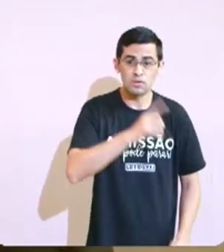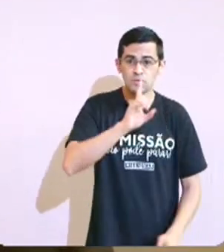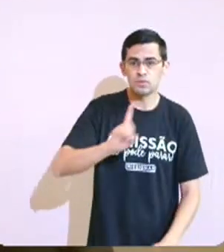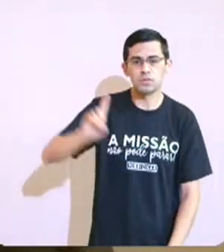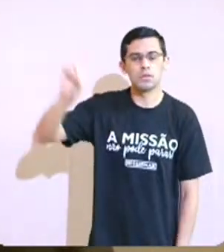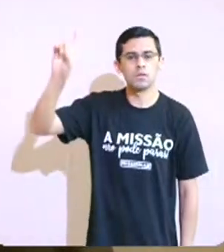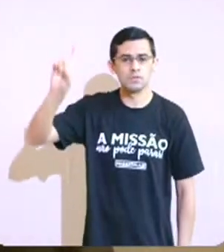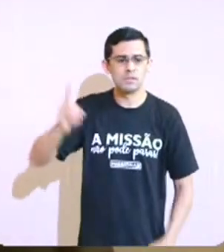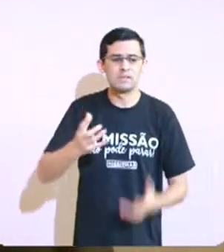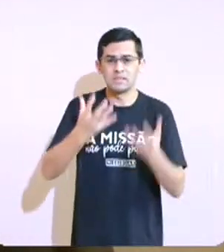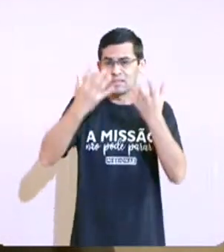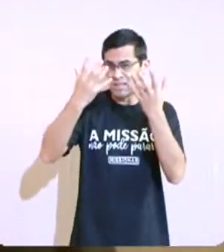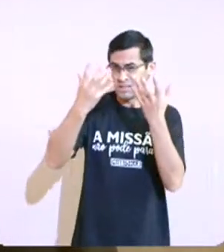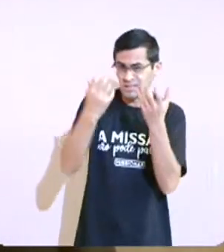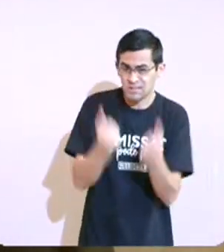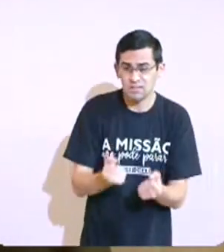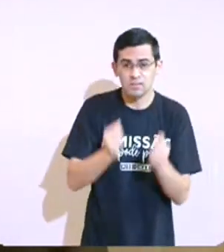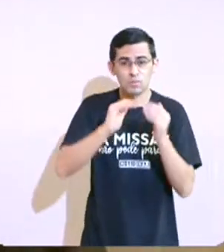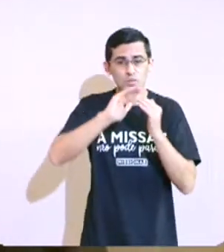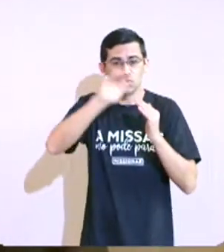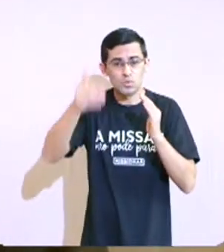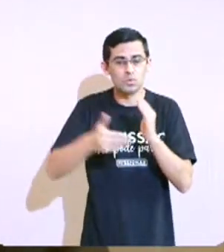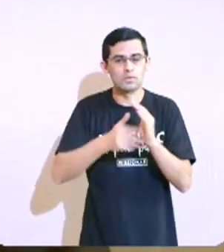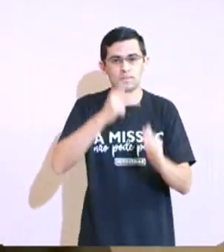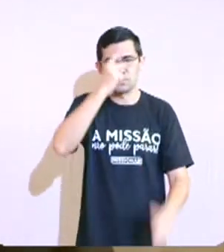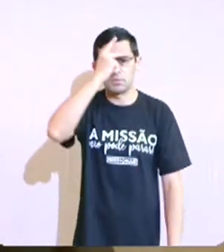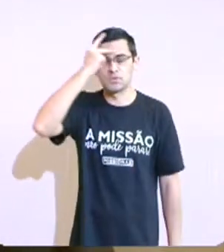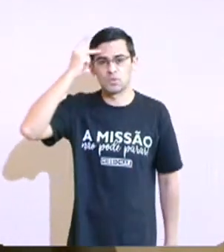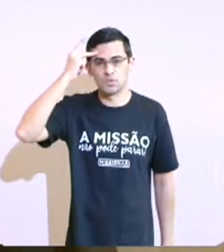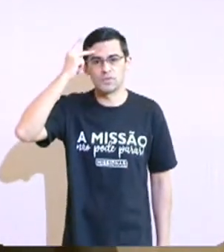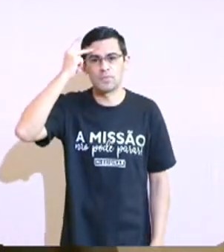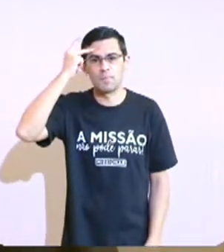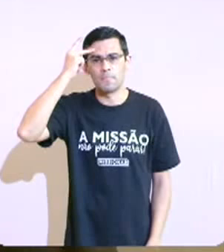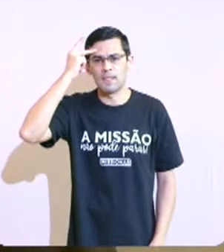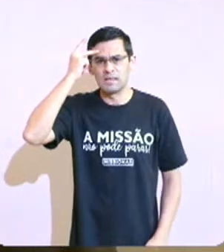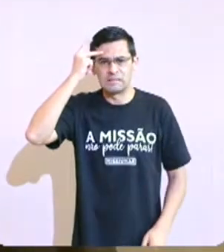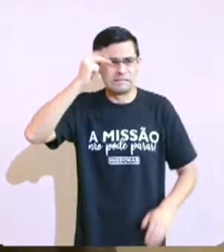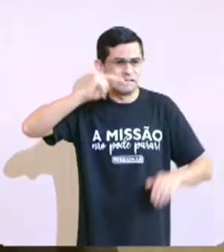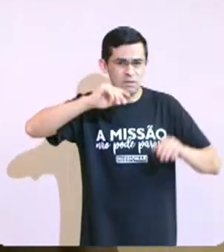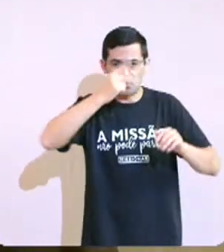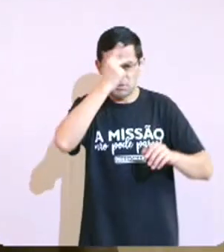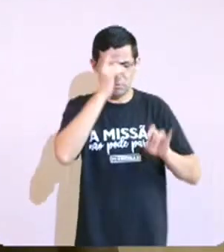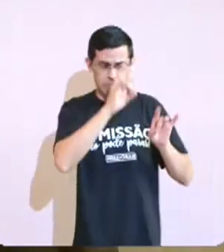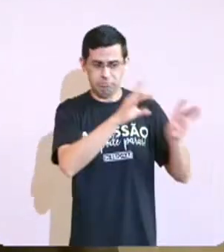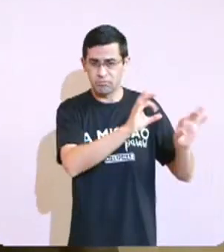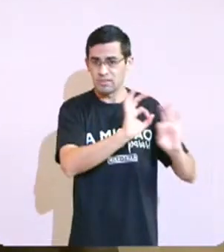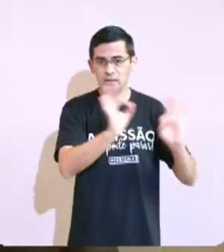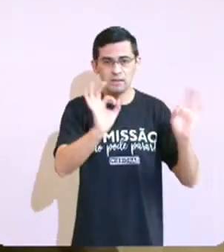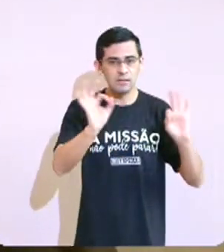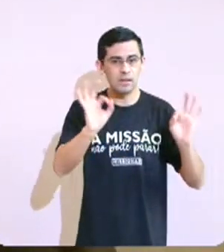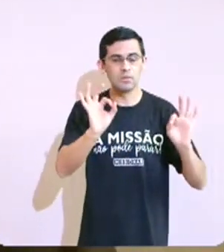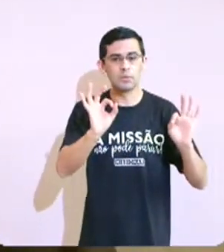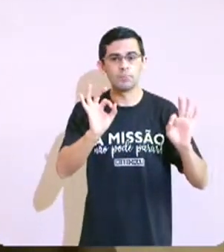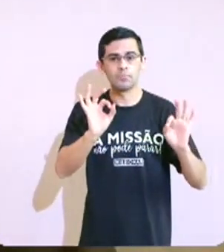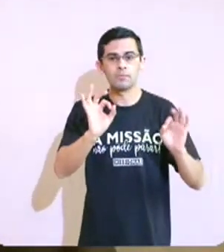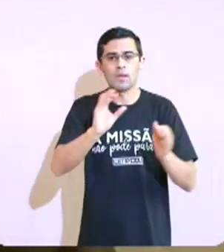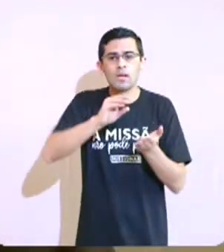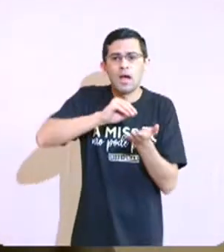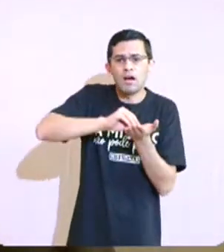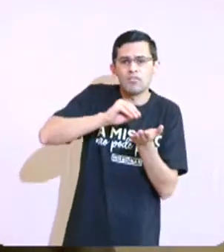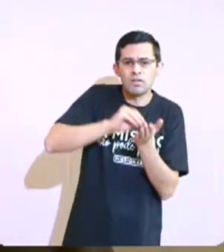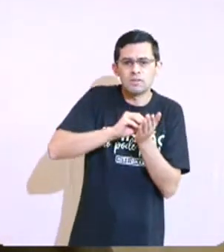que recebem a todos a semelhança de Cristo na cruz. Ninguém é jogado fora. A falta